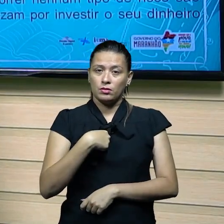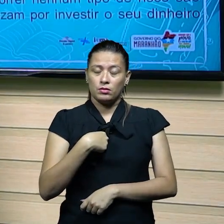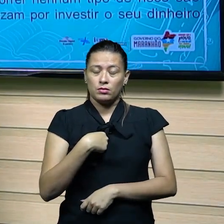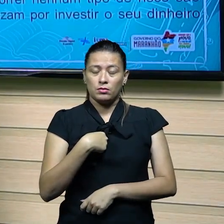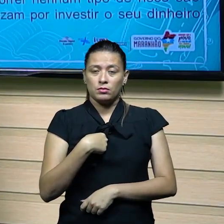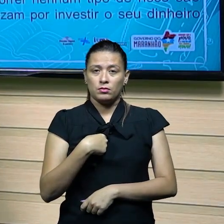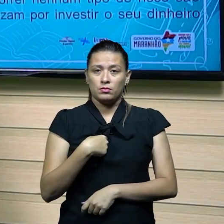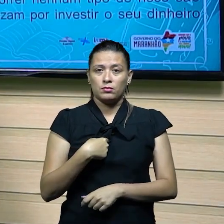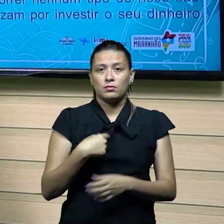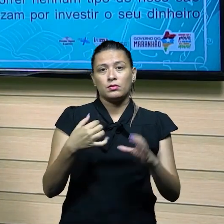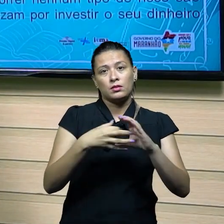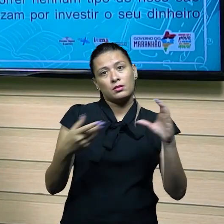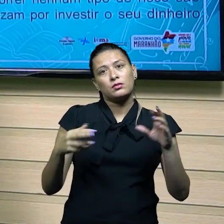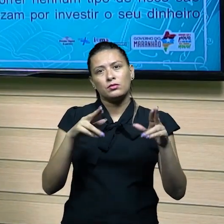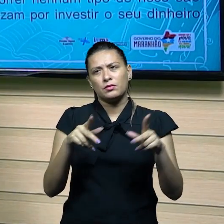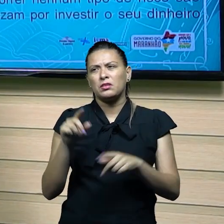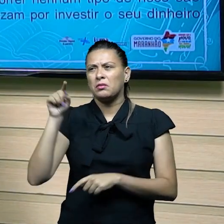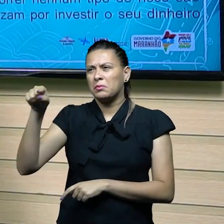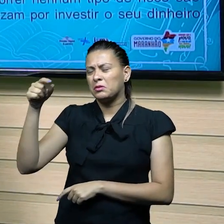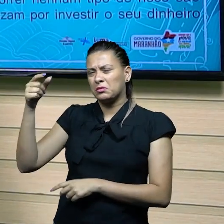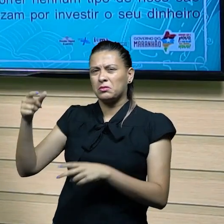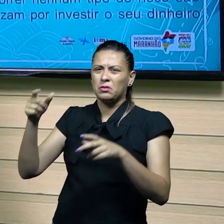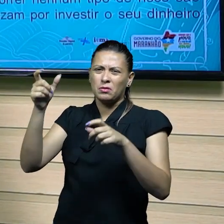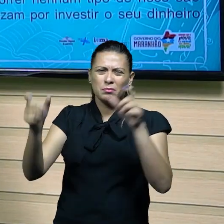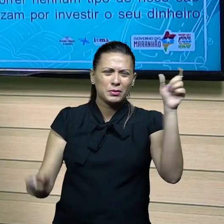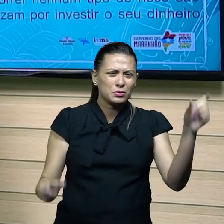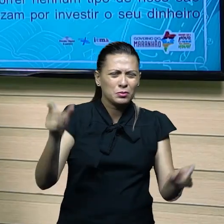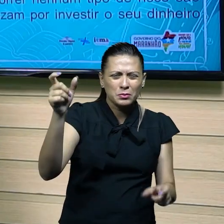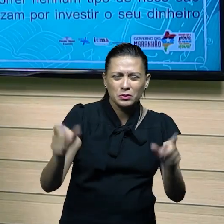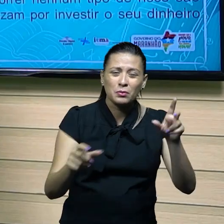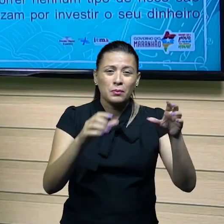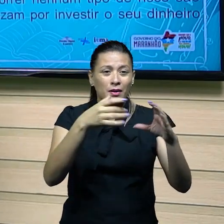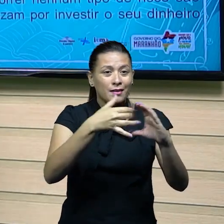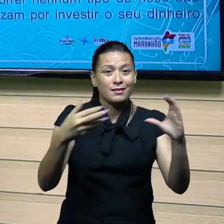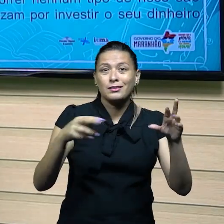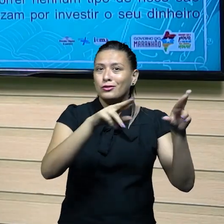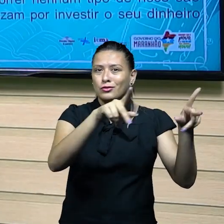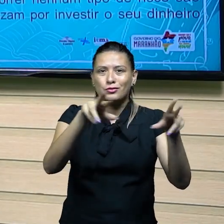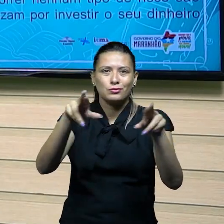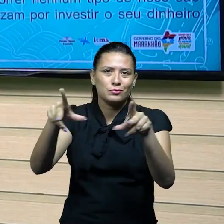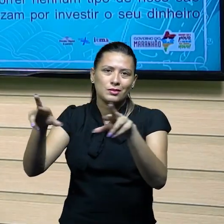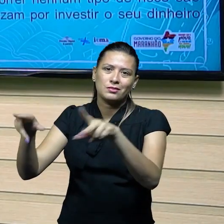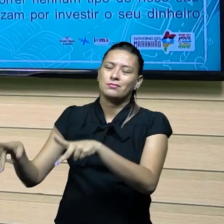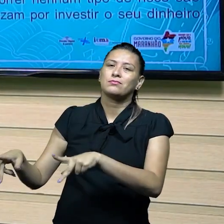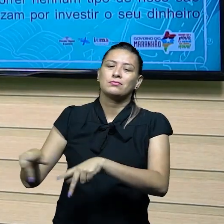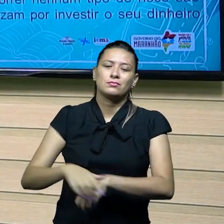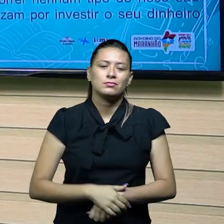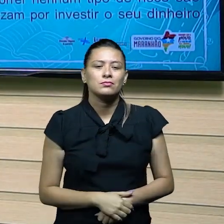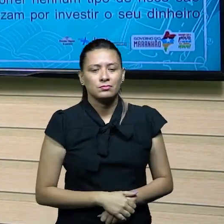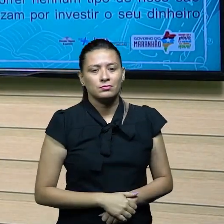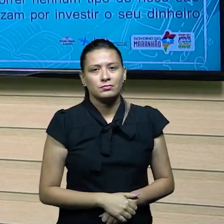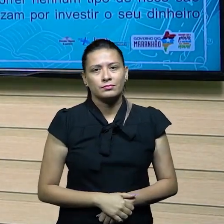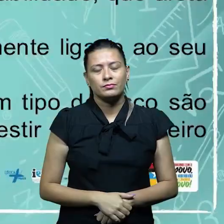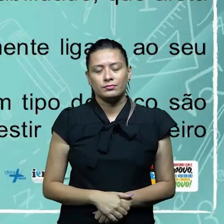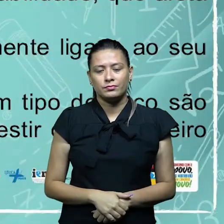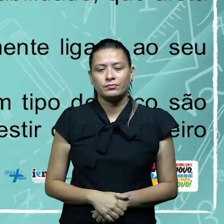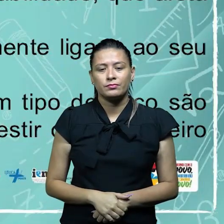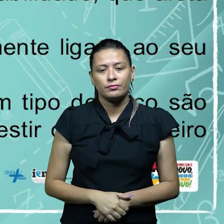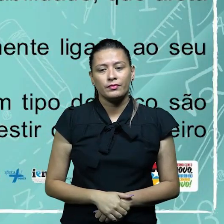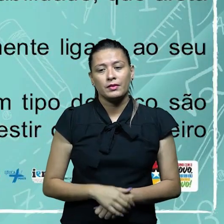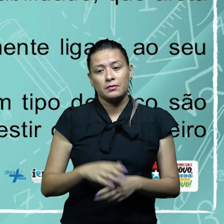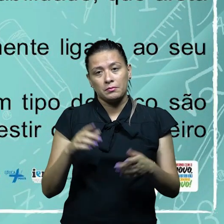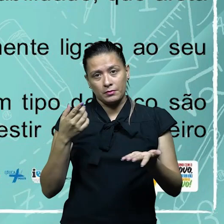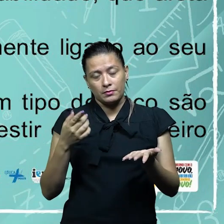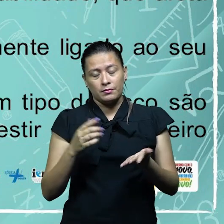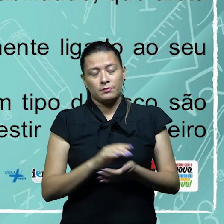perfis individuais para poder fazer essa análise e ver qual é o melhor investimento que pode fazer para si, certinho? Até para as empresas mesmos, ok? Ó,